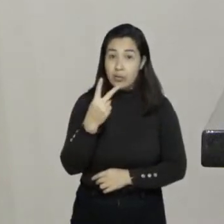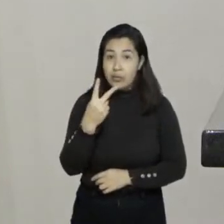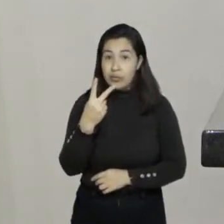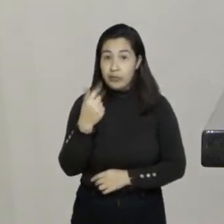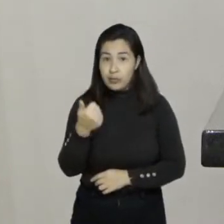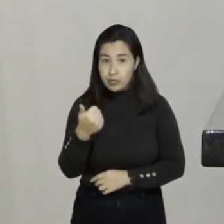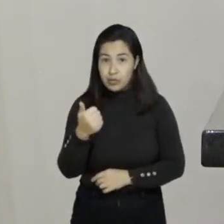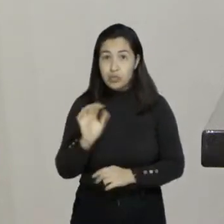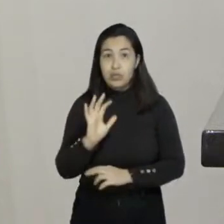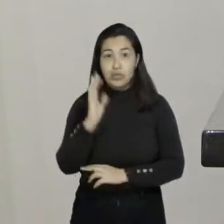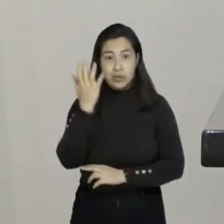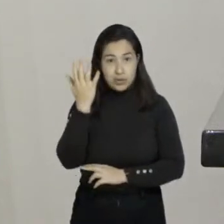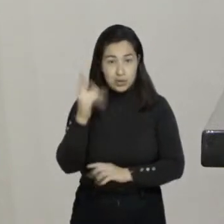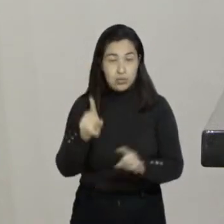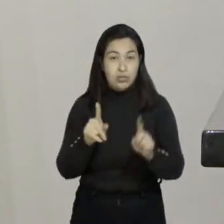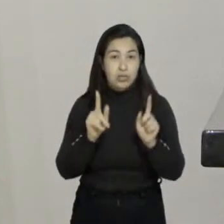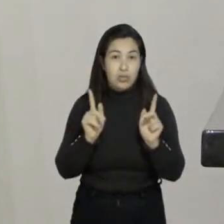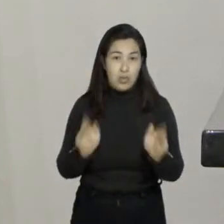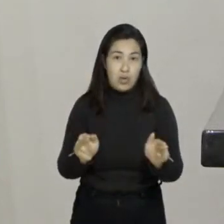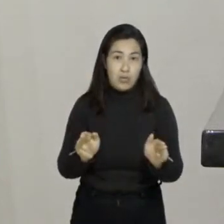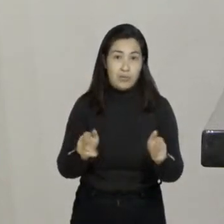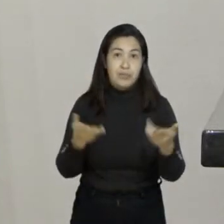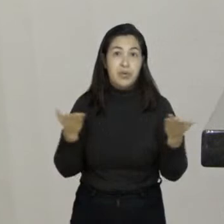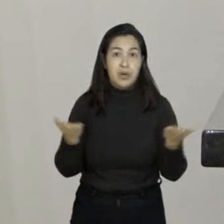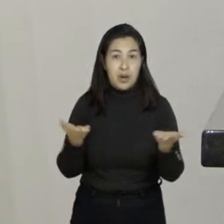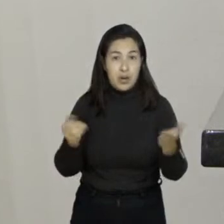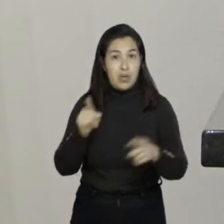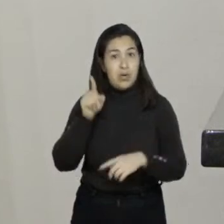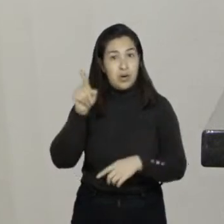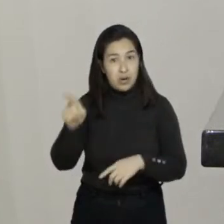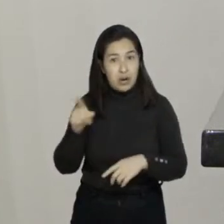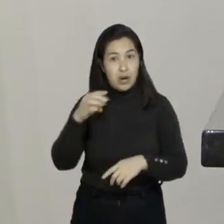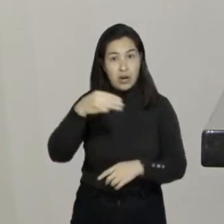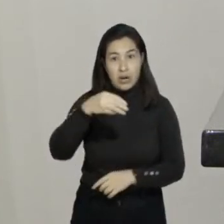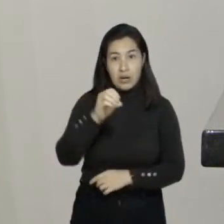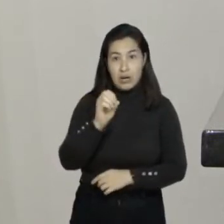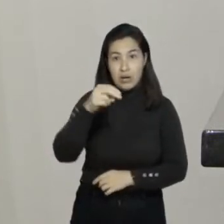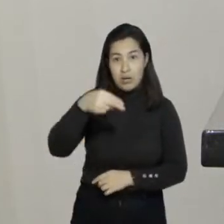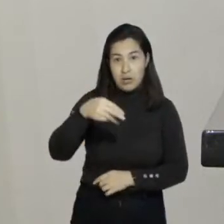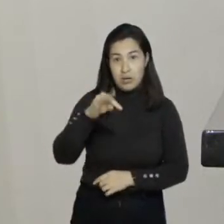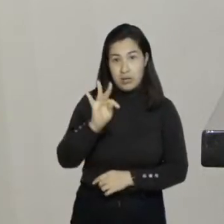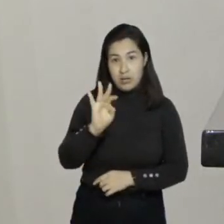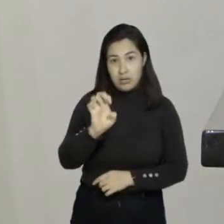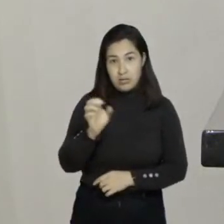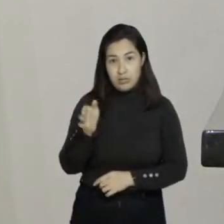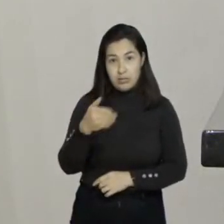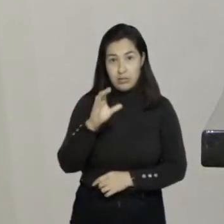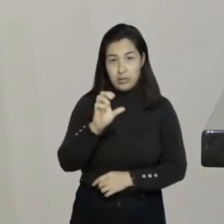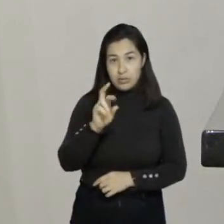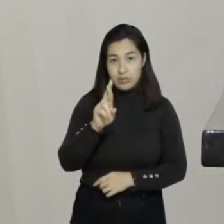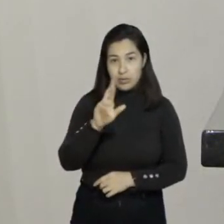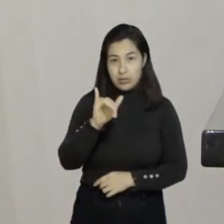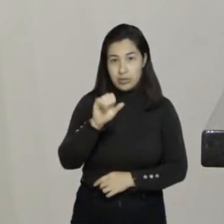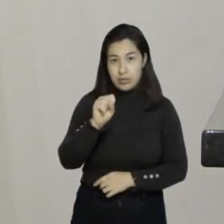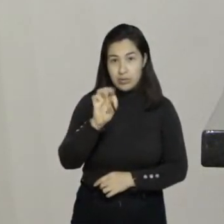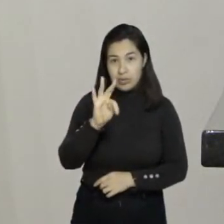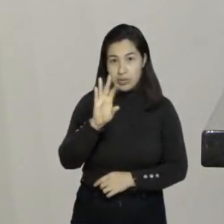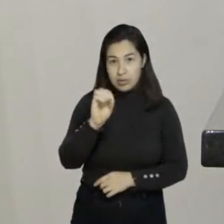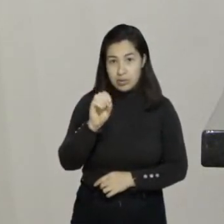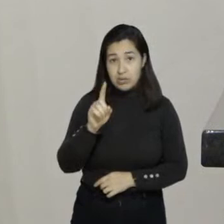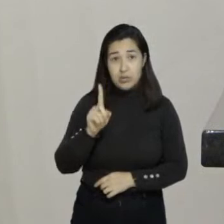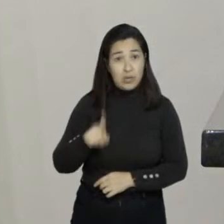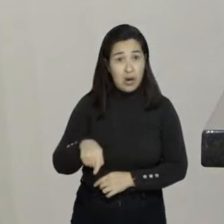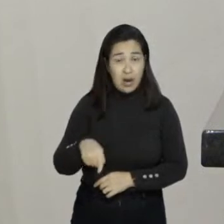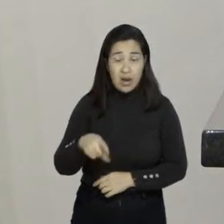nós temos agora também a questão aqui do Monte Cristo em Florianópolis então é uma recorrência é um problema